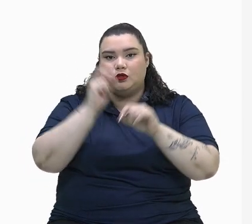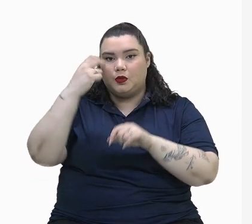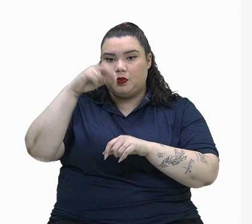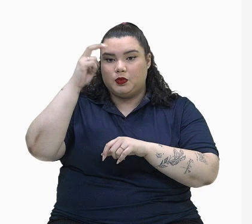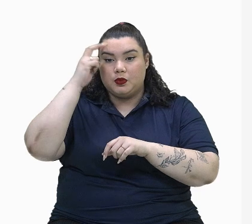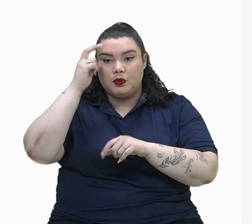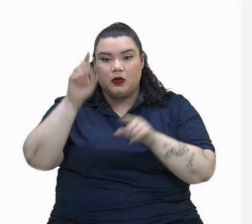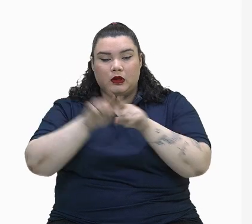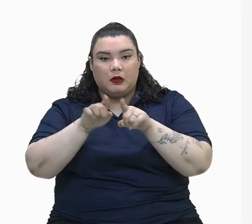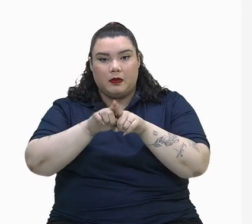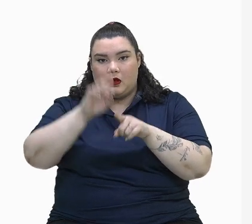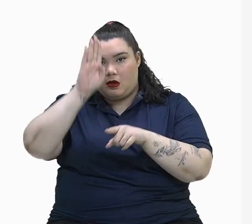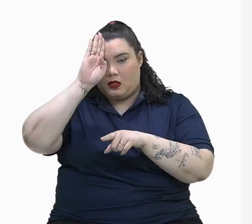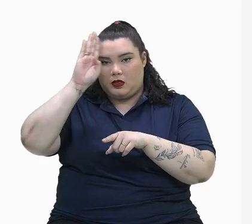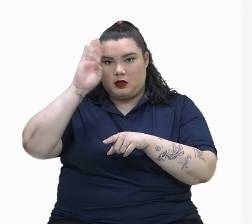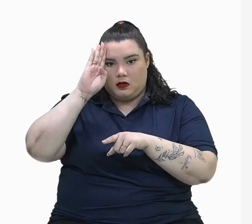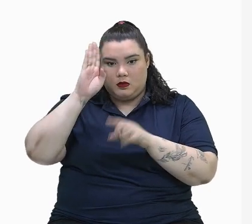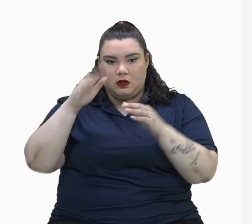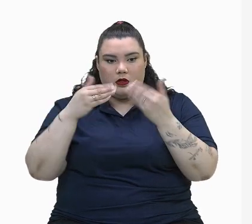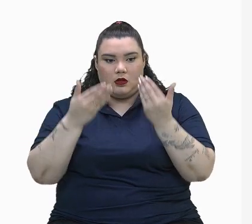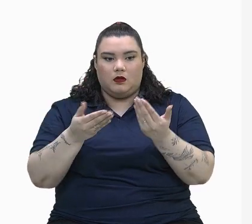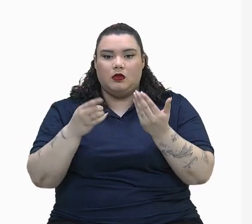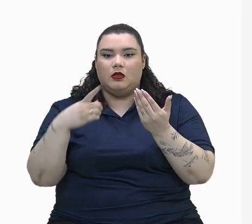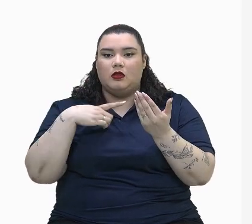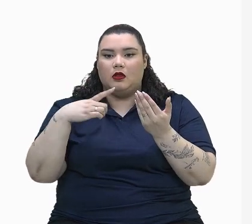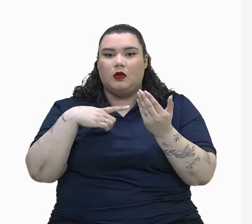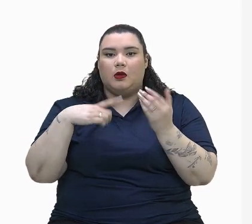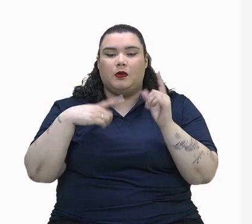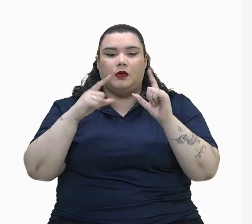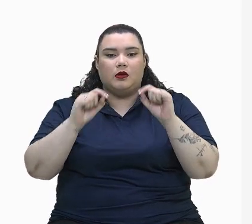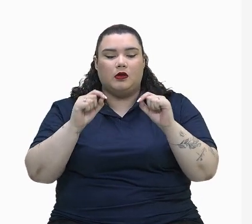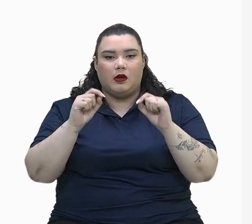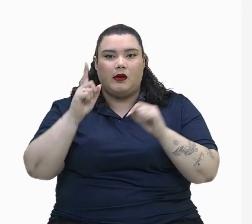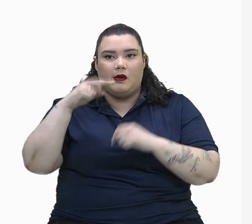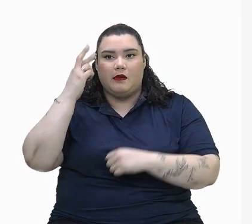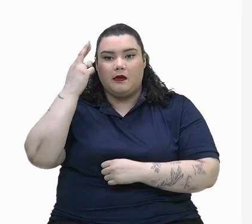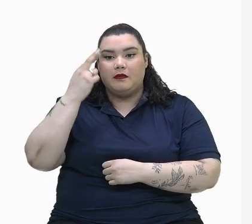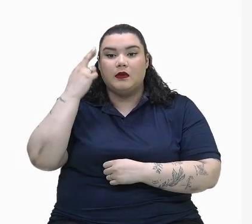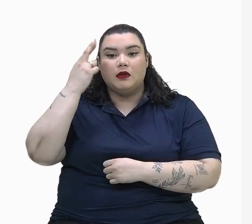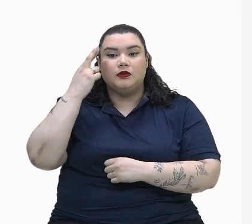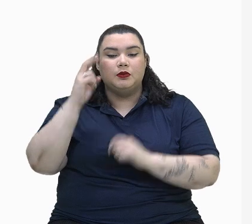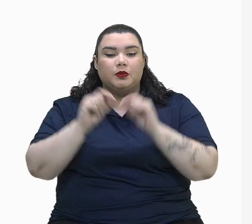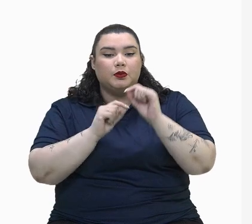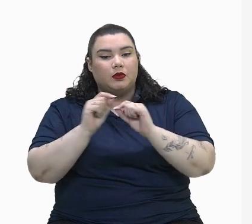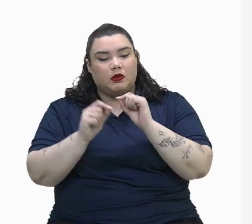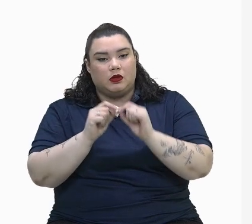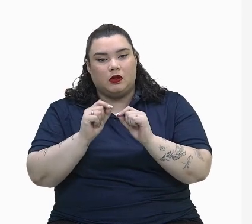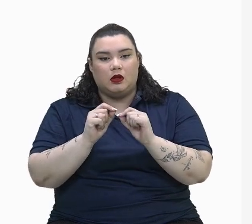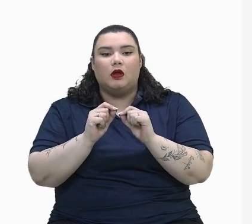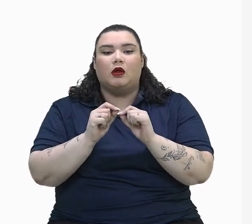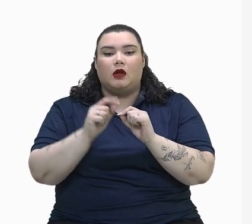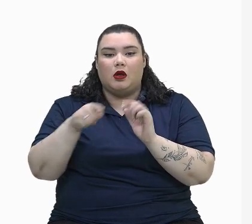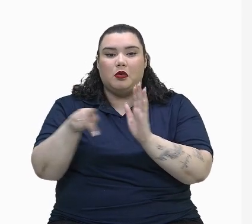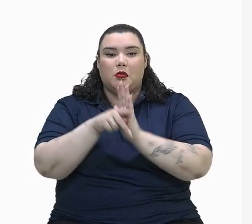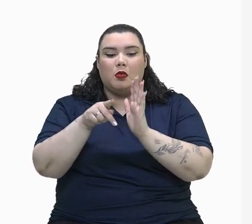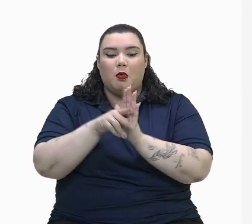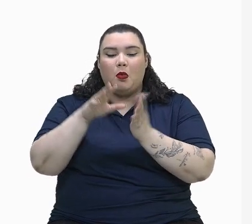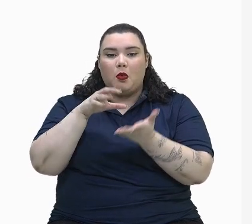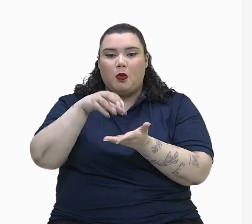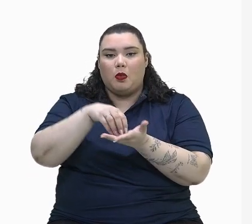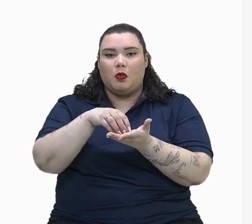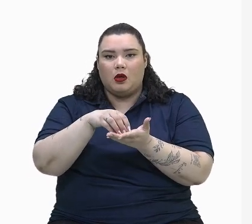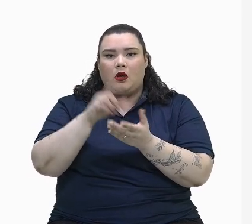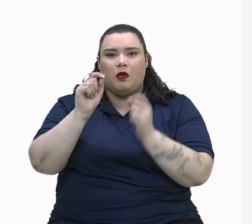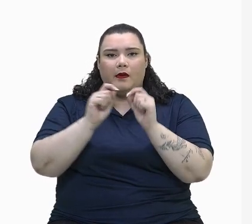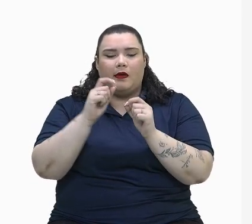e uma destas heranças é justamente a reflexão da denominação da indústria cultural,